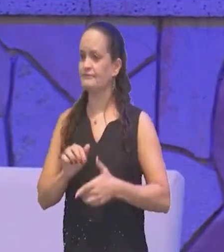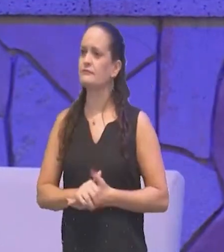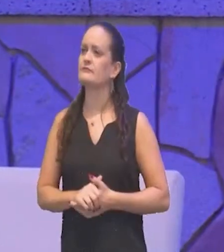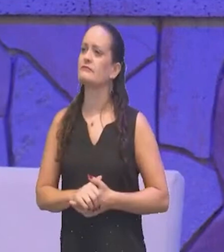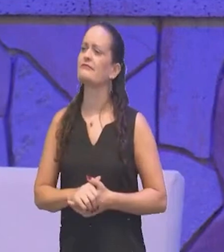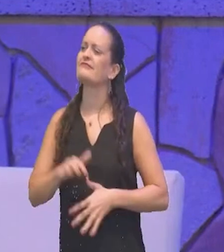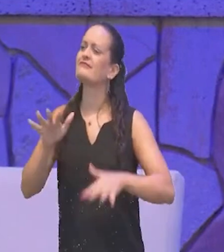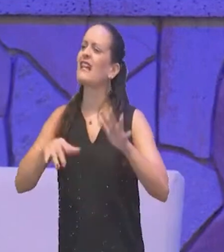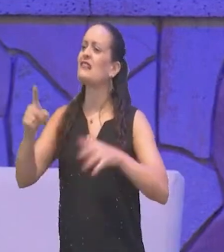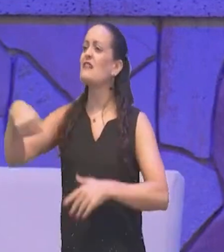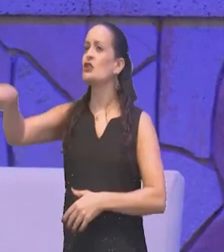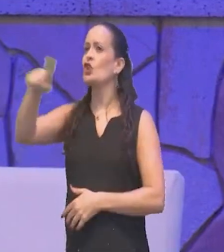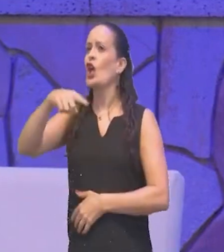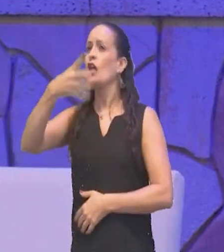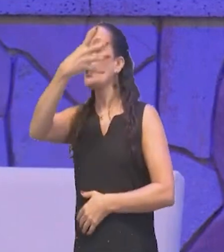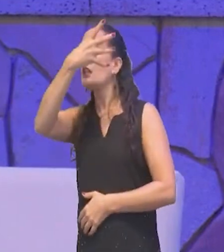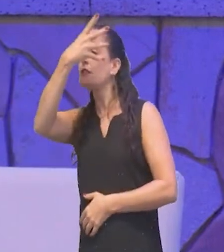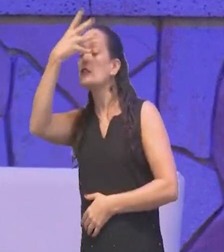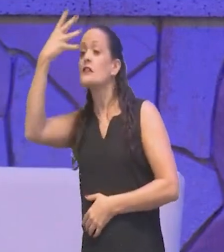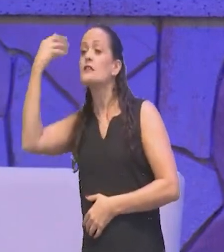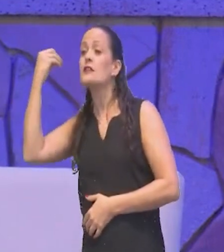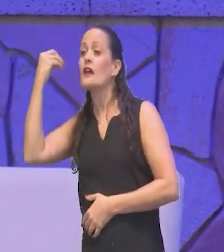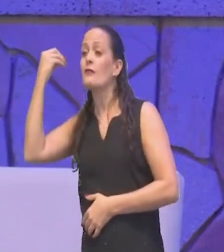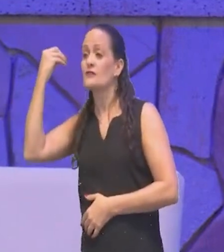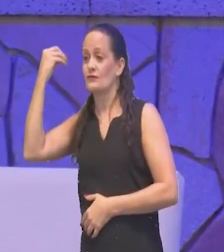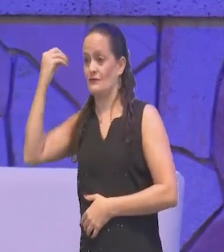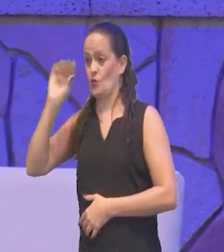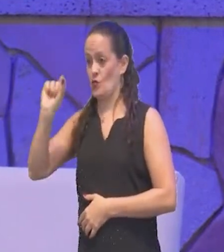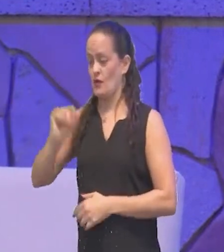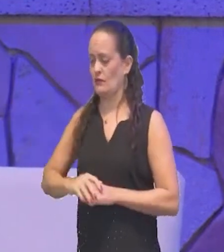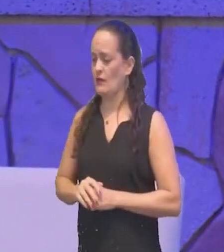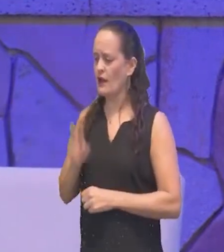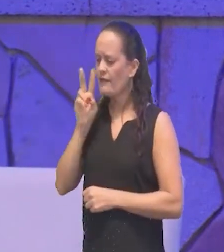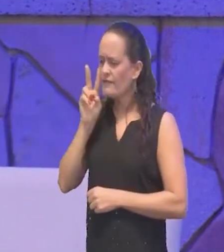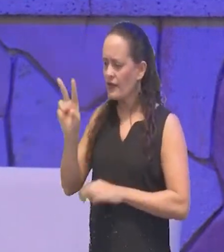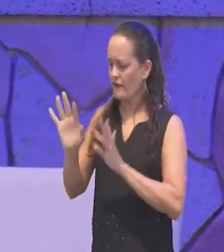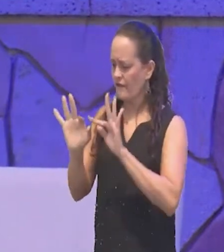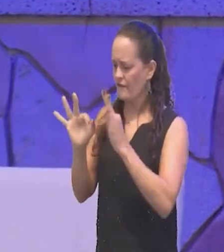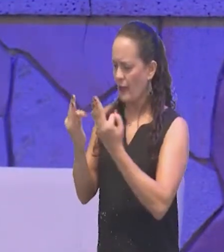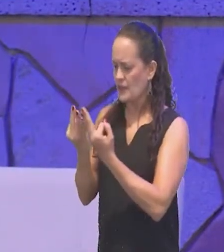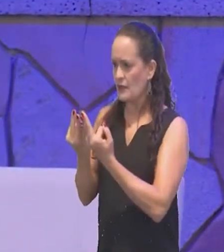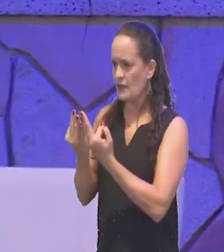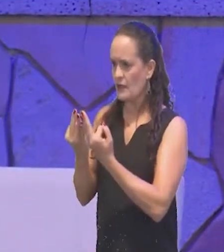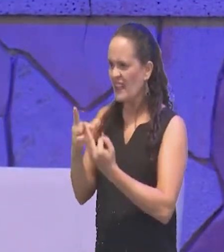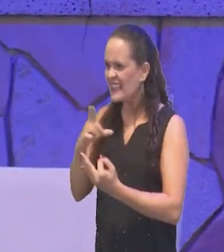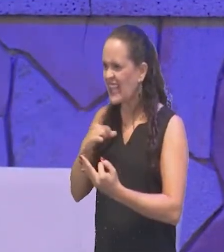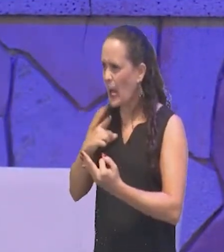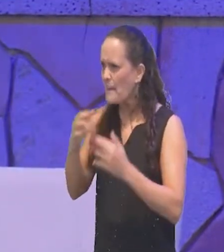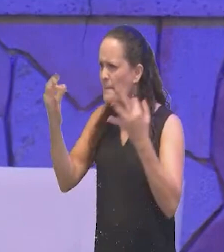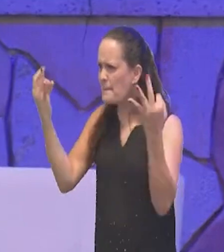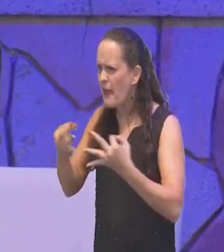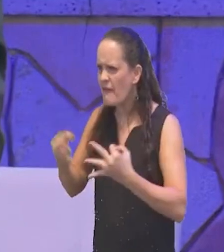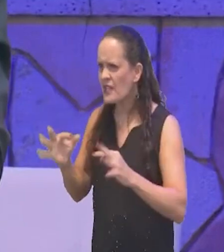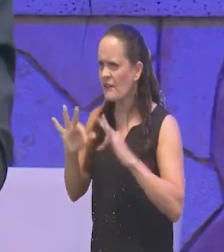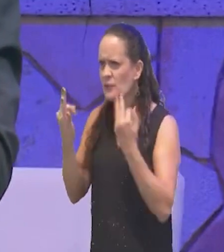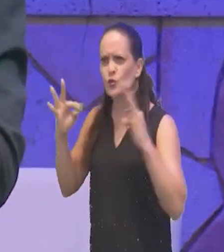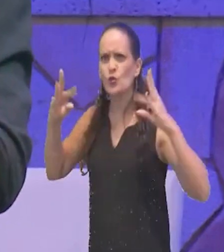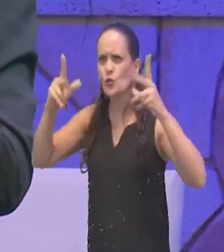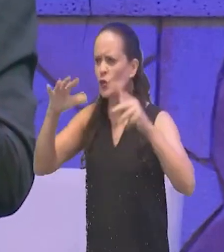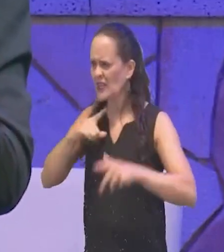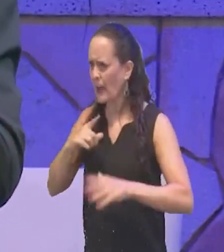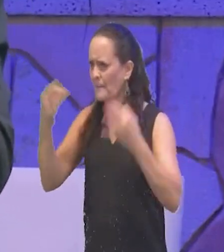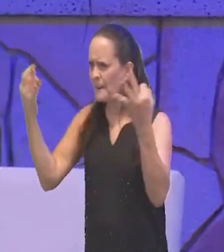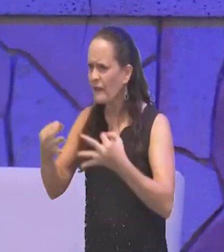nos esquecemos quando olhamos para a nossa família, é que não existe uma família perfeita, queridos. Pode